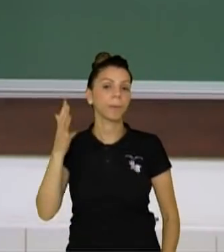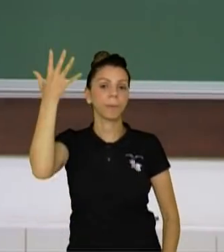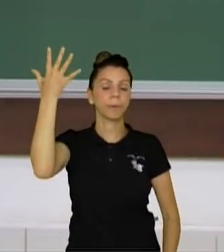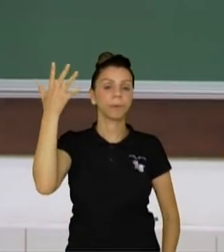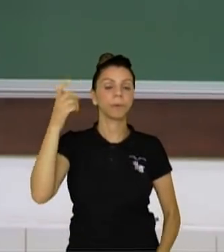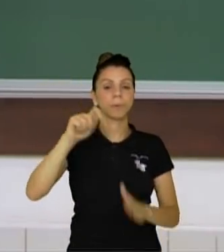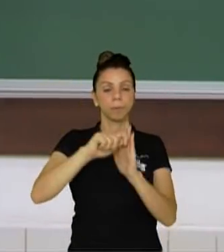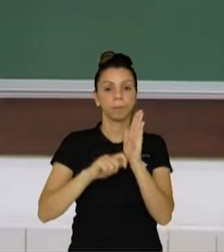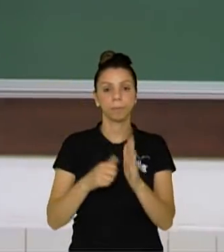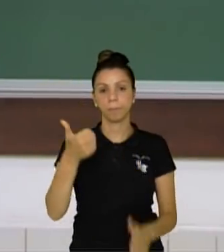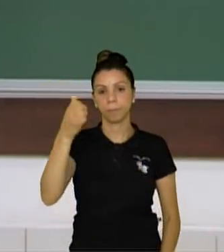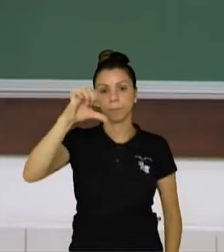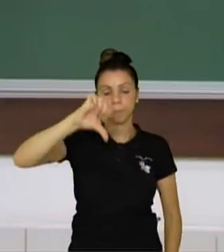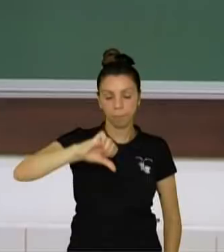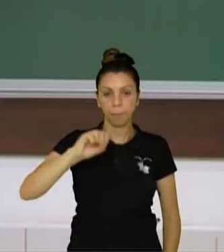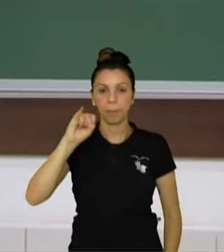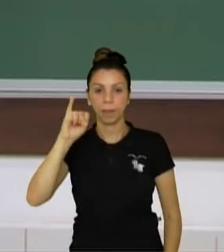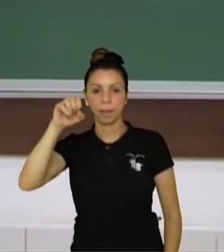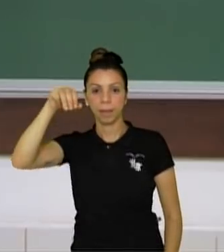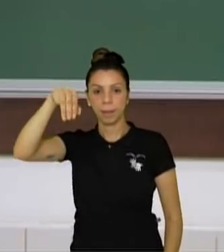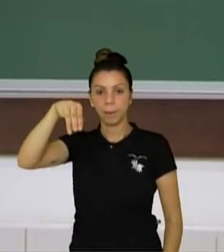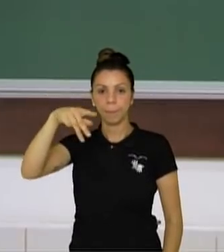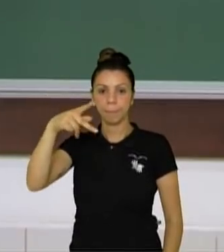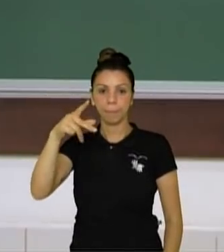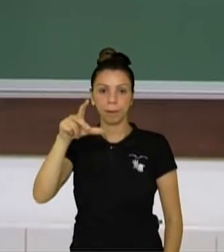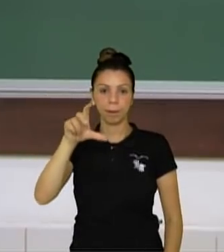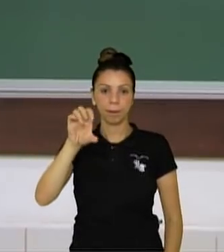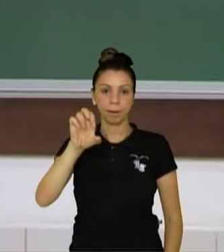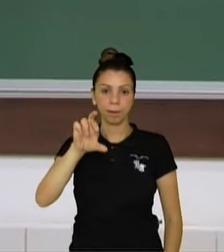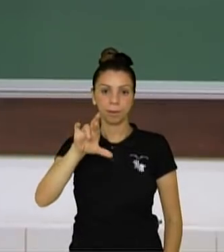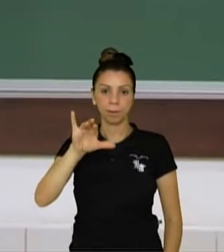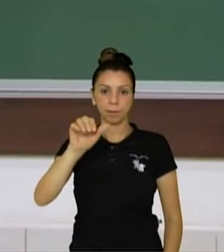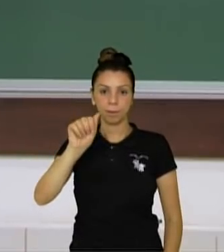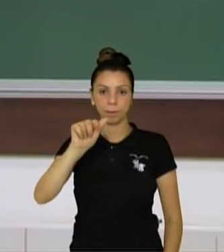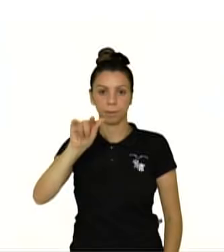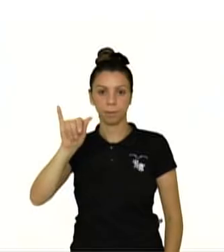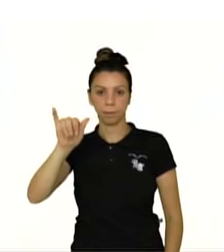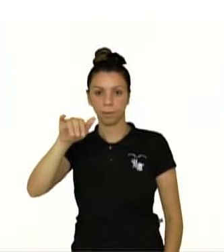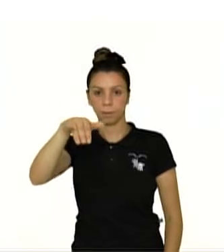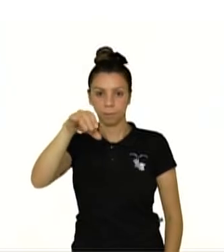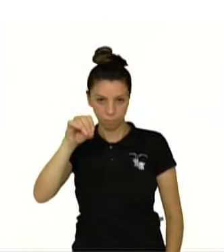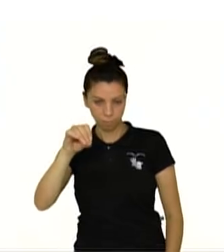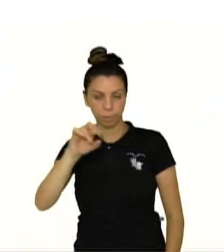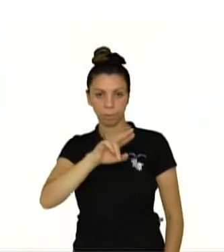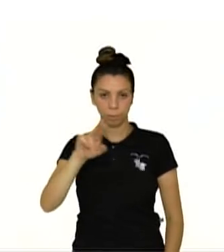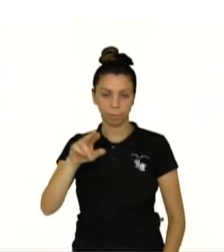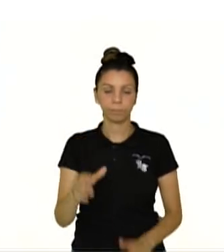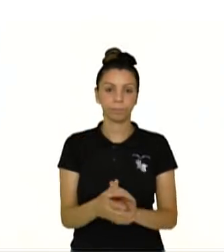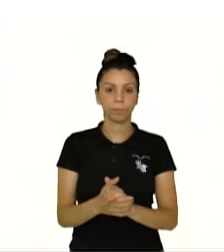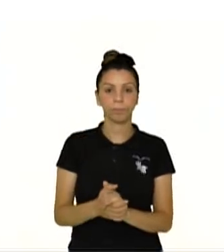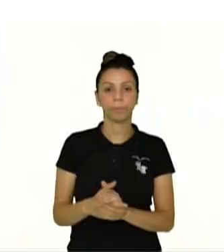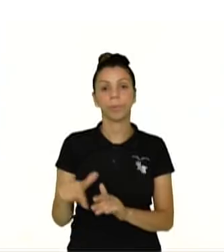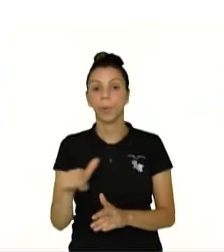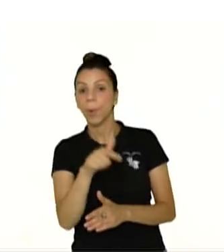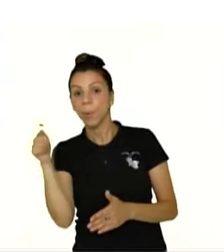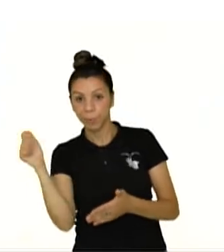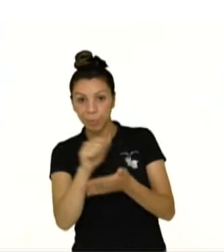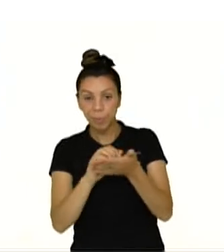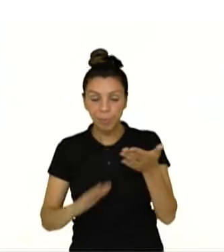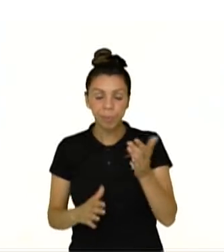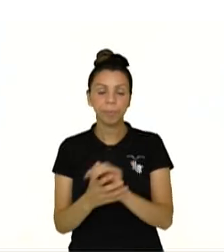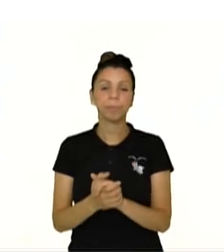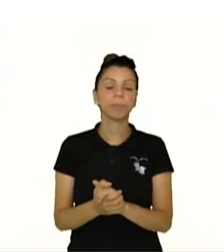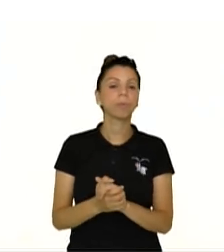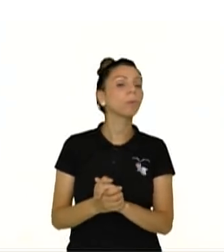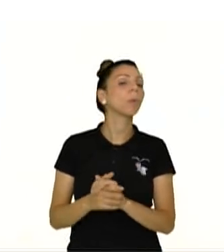século XIX, chamado imperialismo. Tranquilo? Mais uma atividade. Vamos lá? O